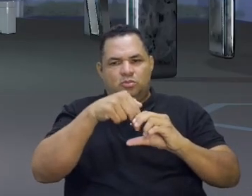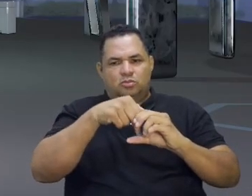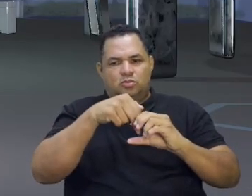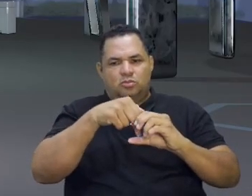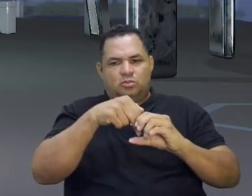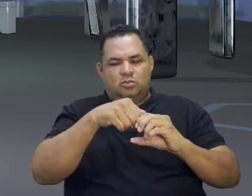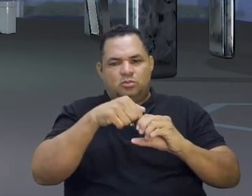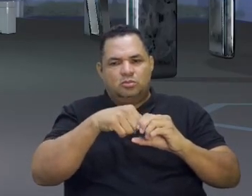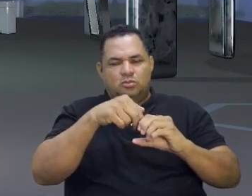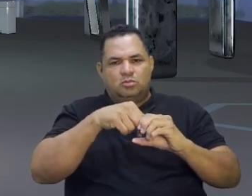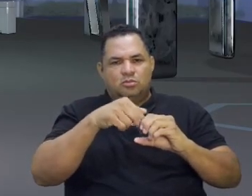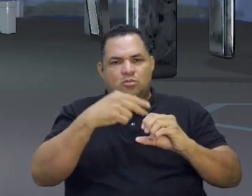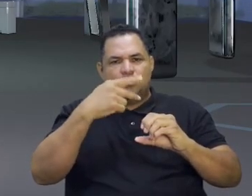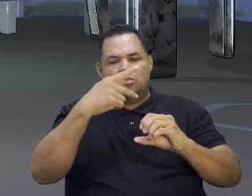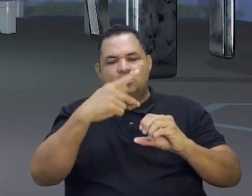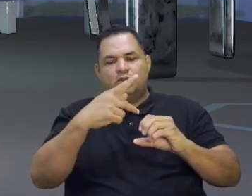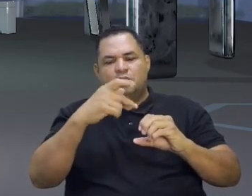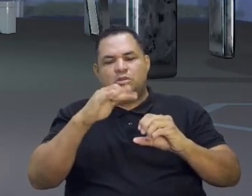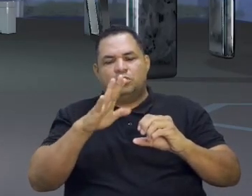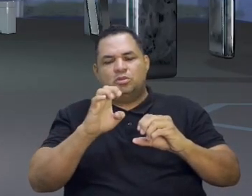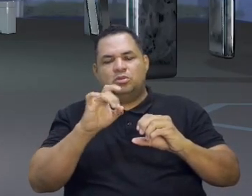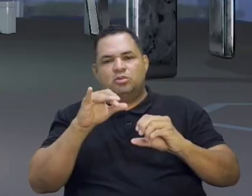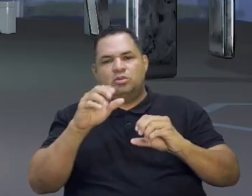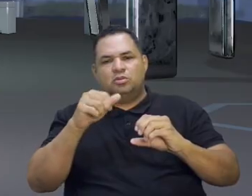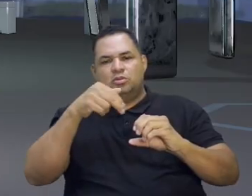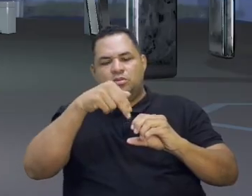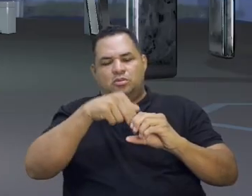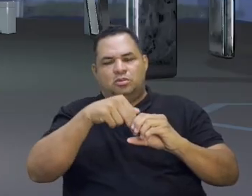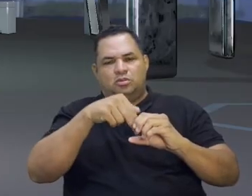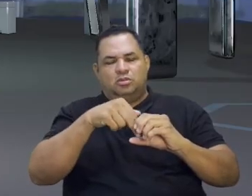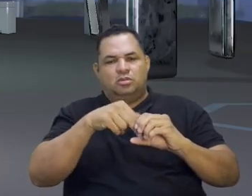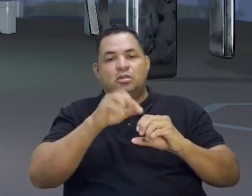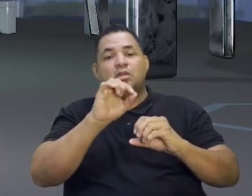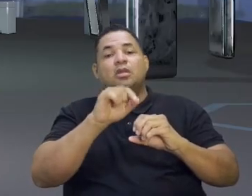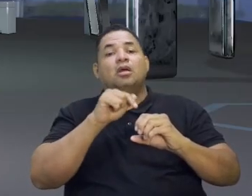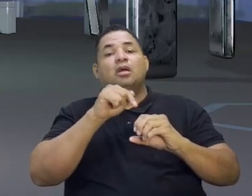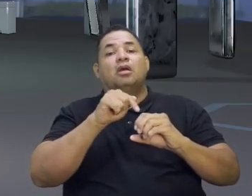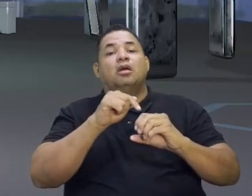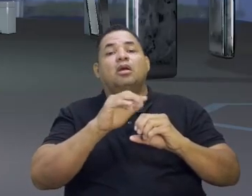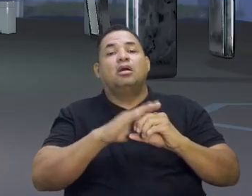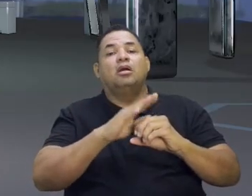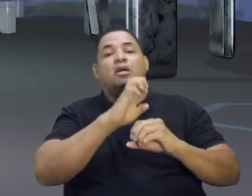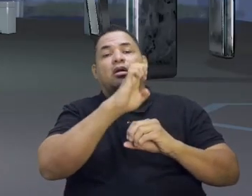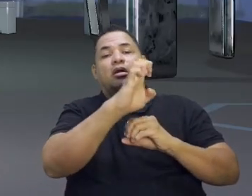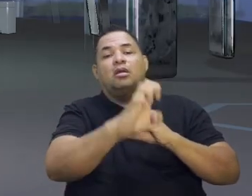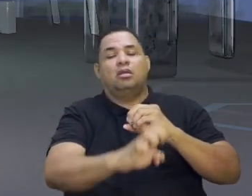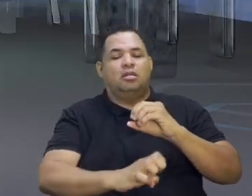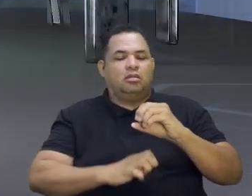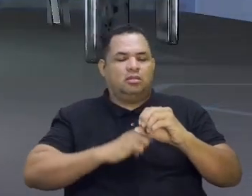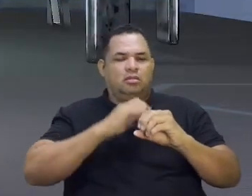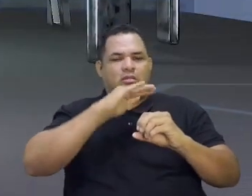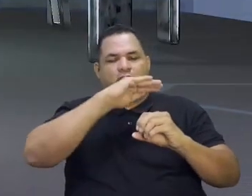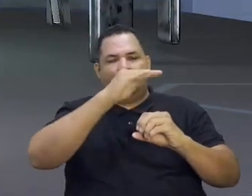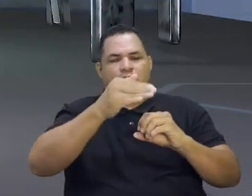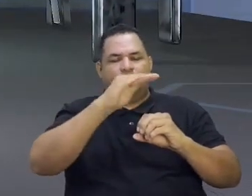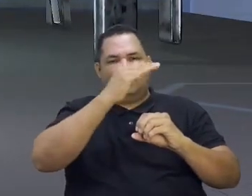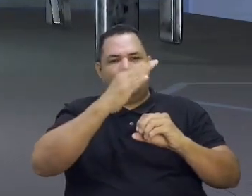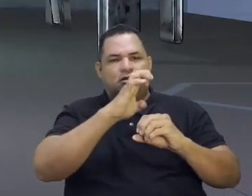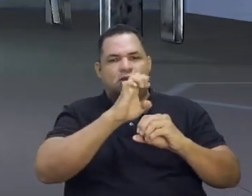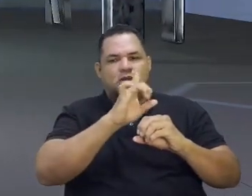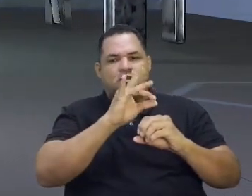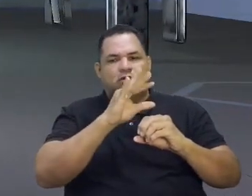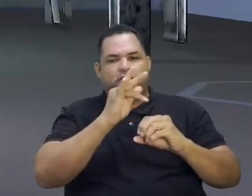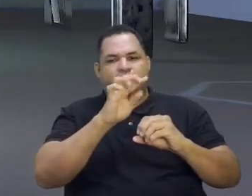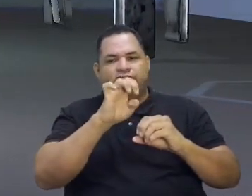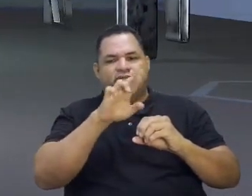onde nós temos os prótons e os nêutrons, e a eletrosfera, onde nós temos os elétrons. Os